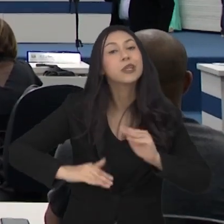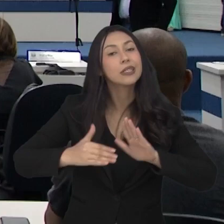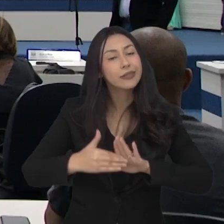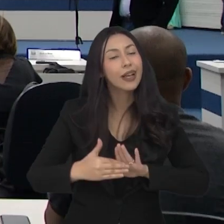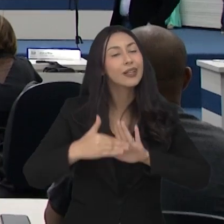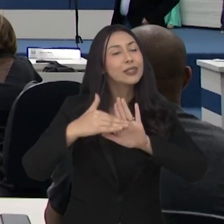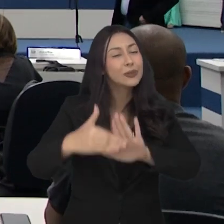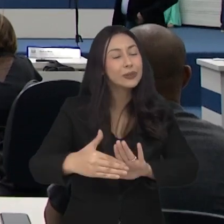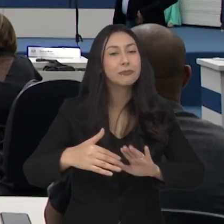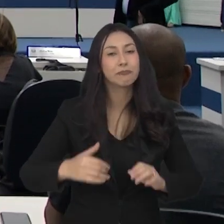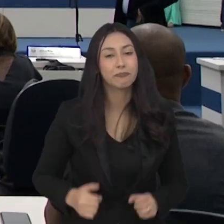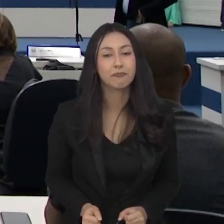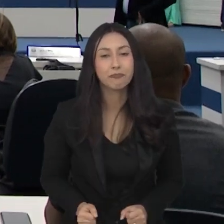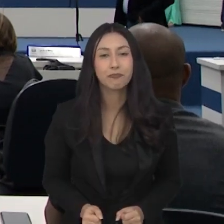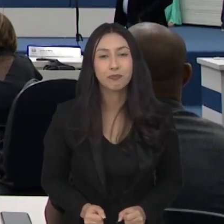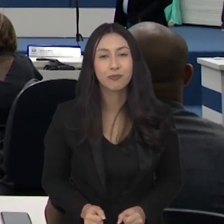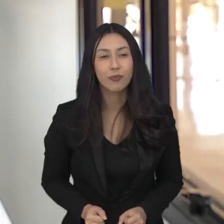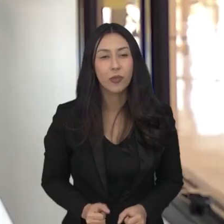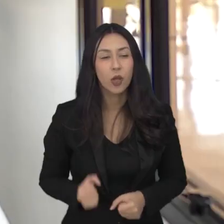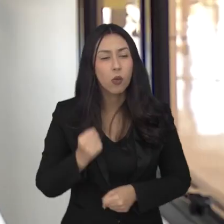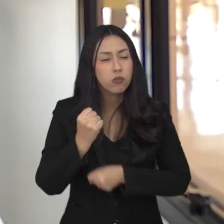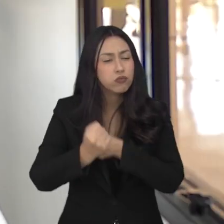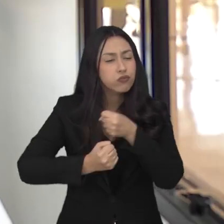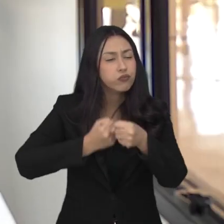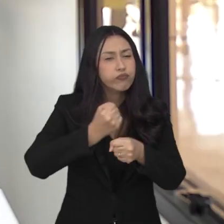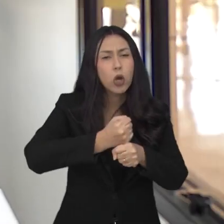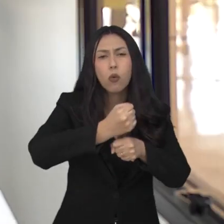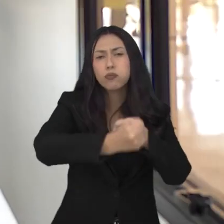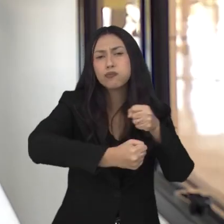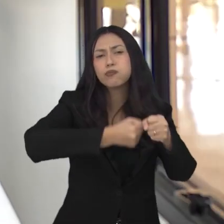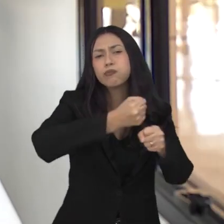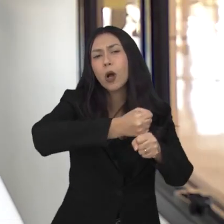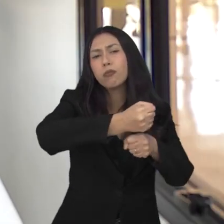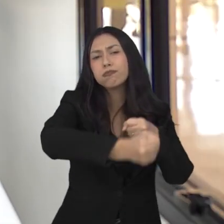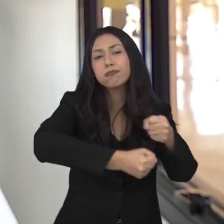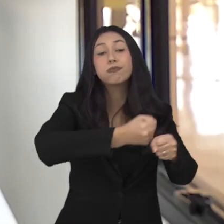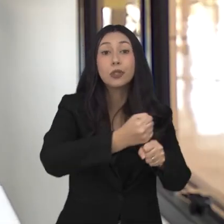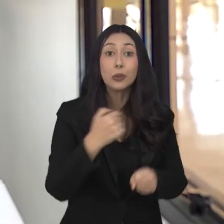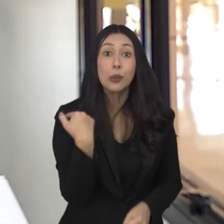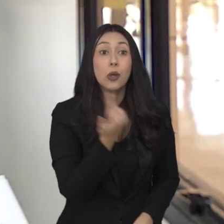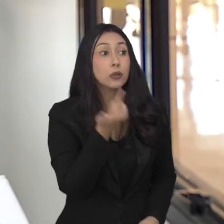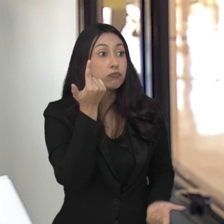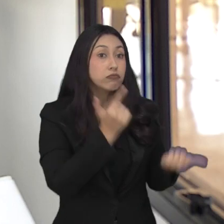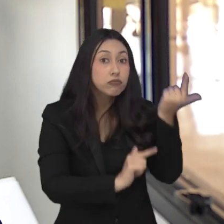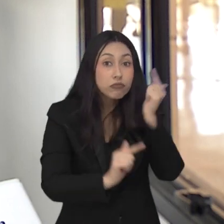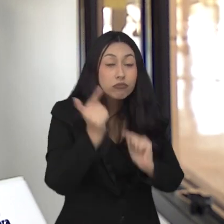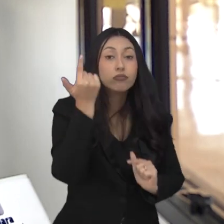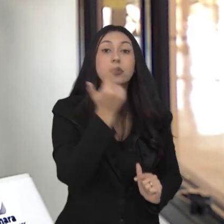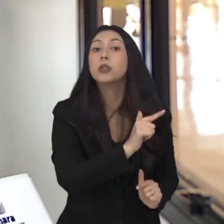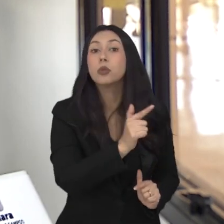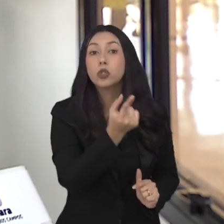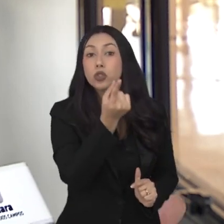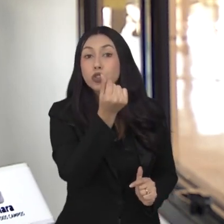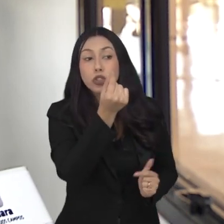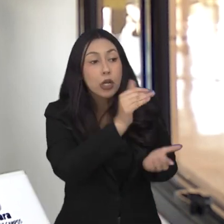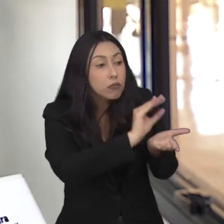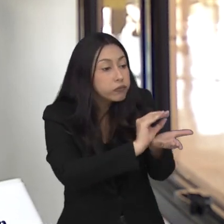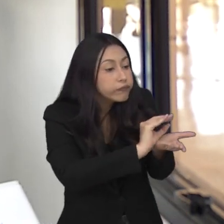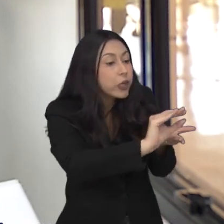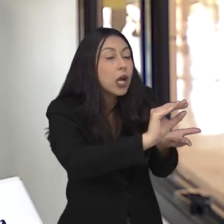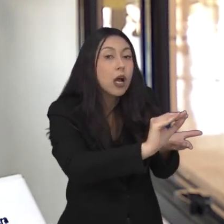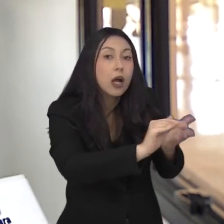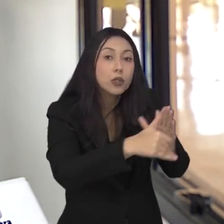podem ajudar na execução dos projetos. A cada ano que passa, nós conseguimos, né,